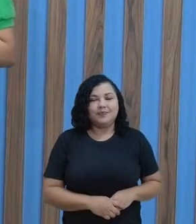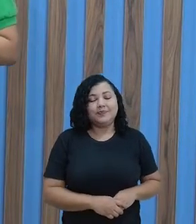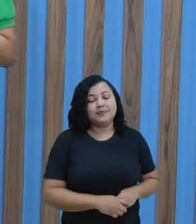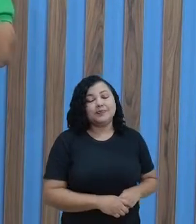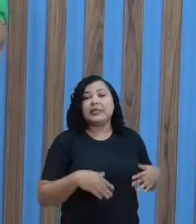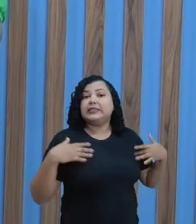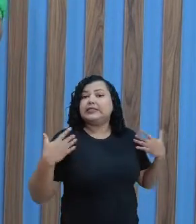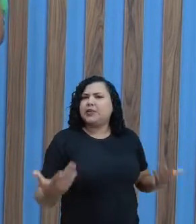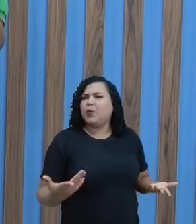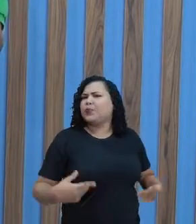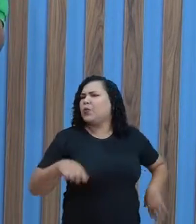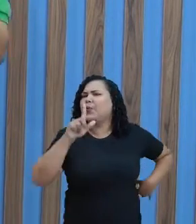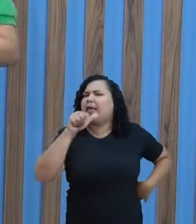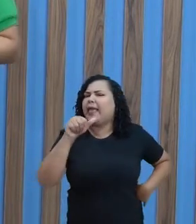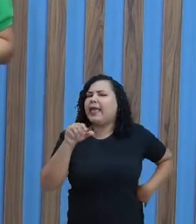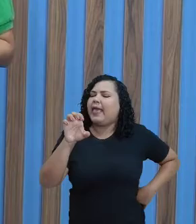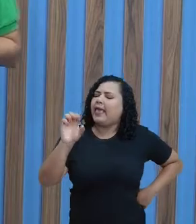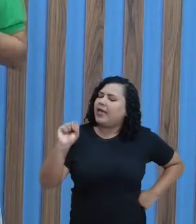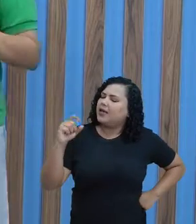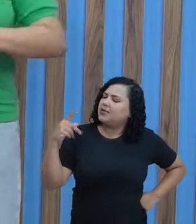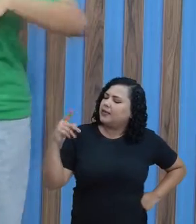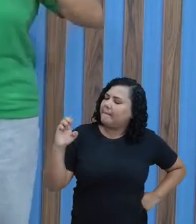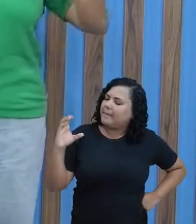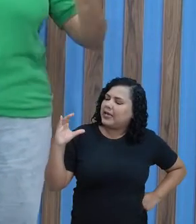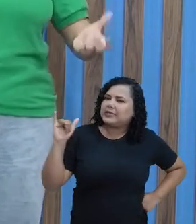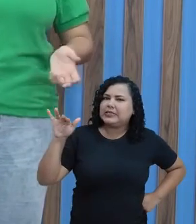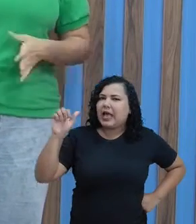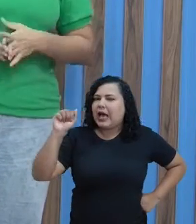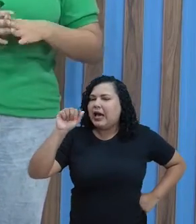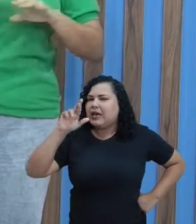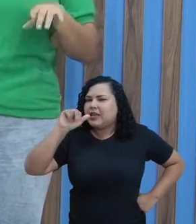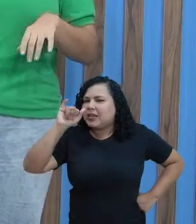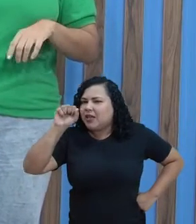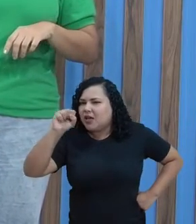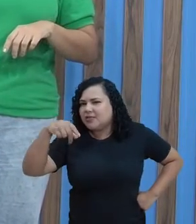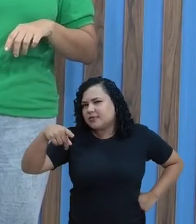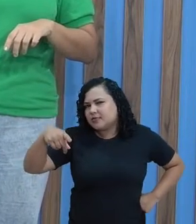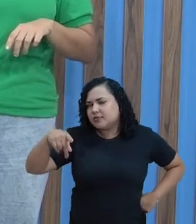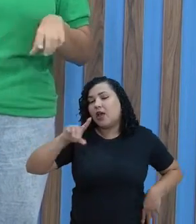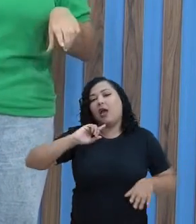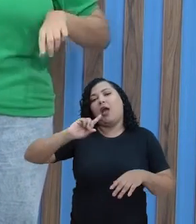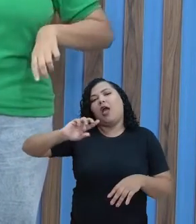E aí, o que eram essas especiarias? Eram os temperos